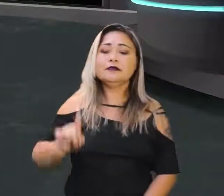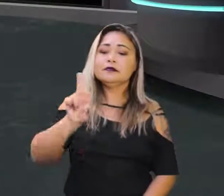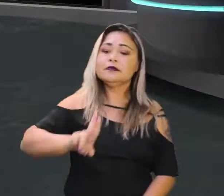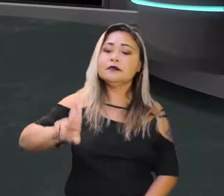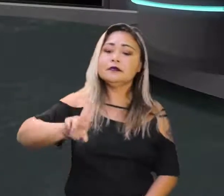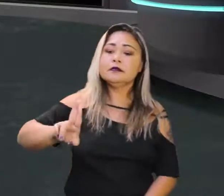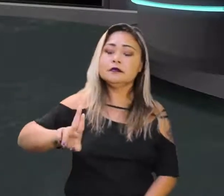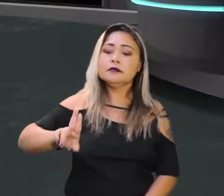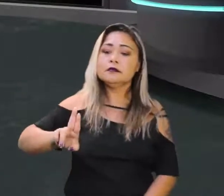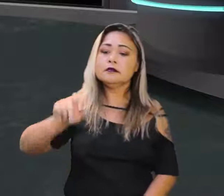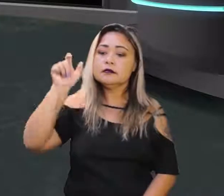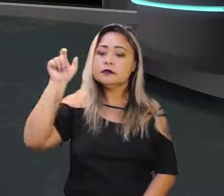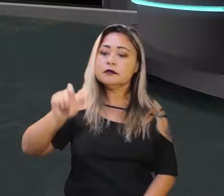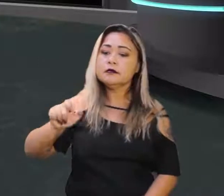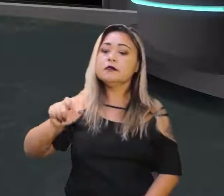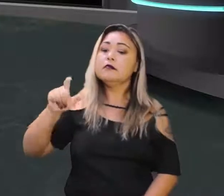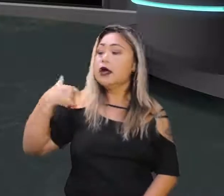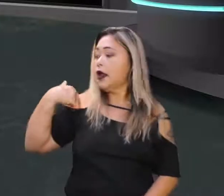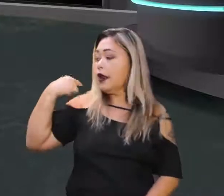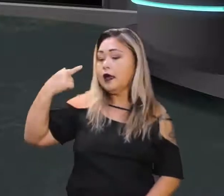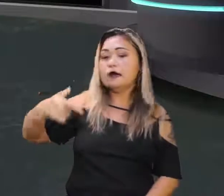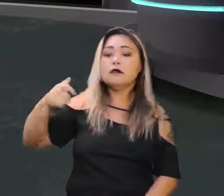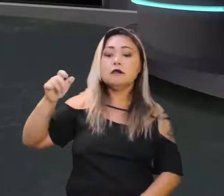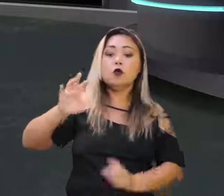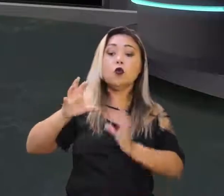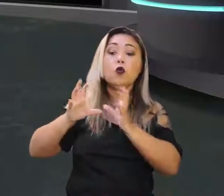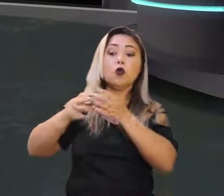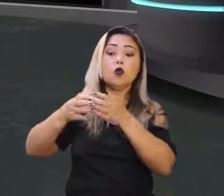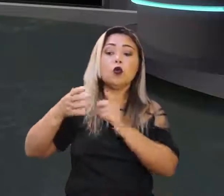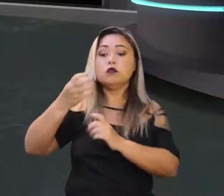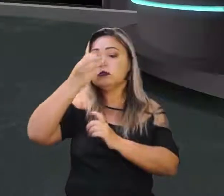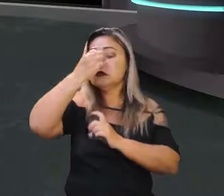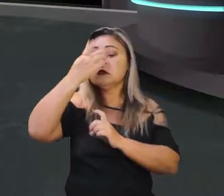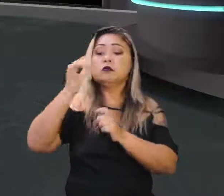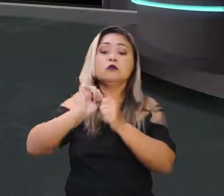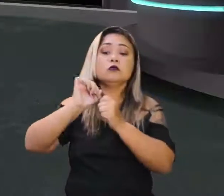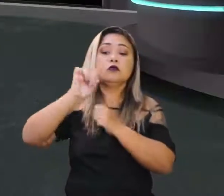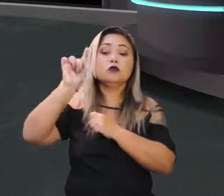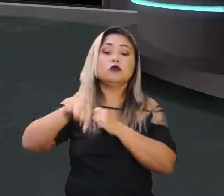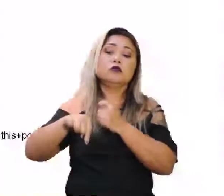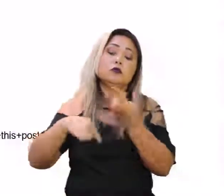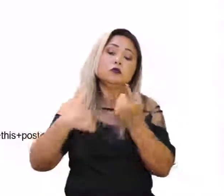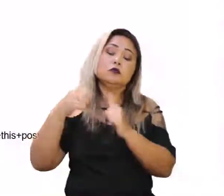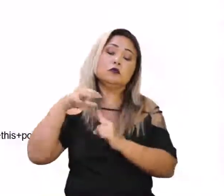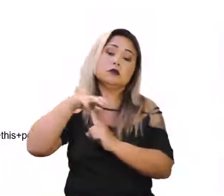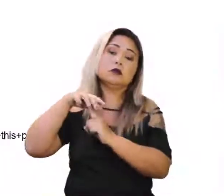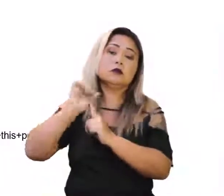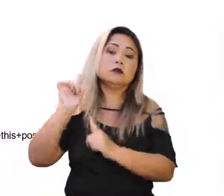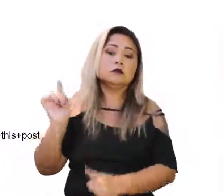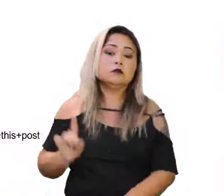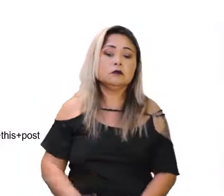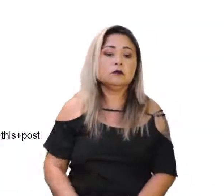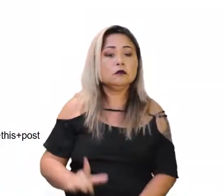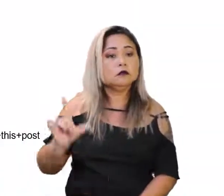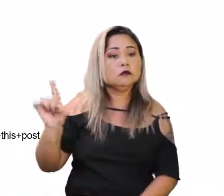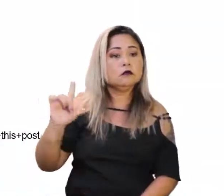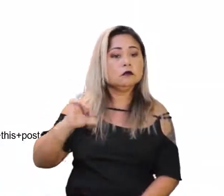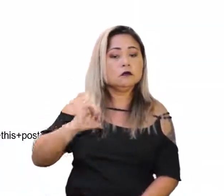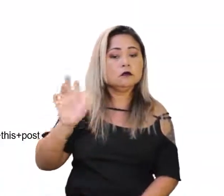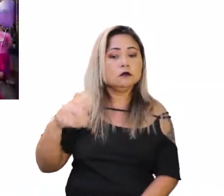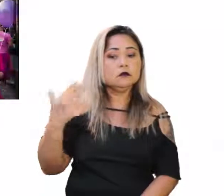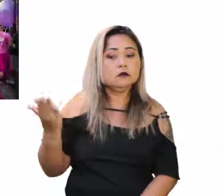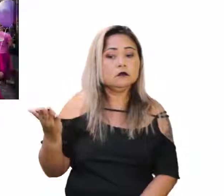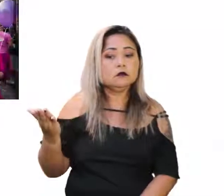usado pelo pessoal do circo. Verdade. Então, vamos para o giro de ideias. Vamos ver o que nós trouxemos